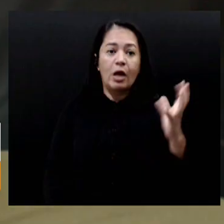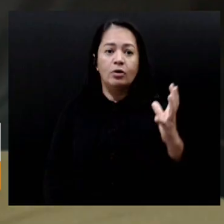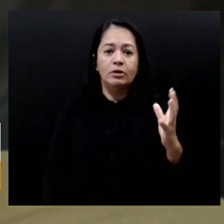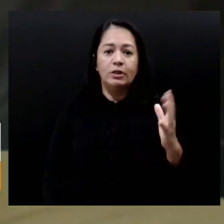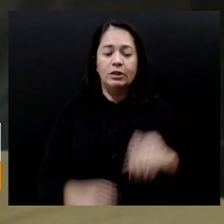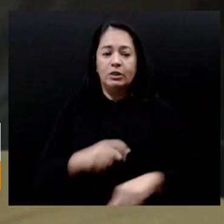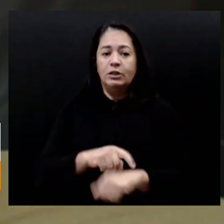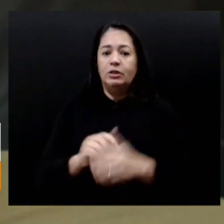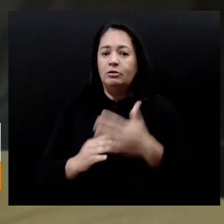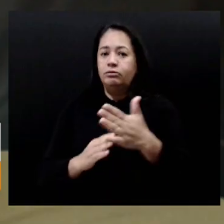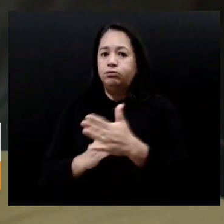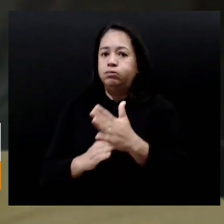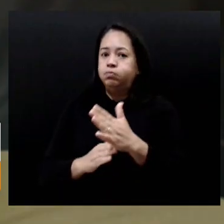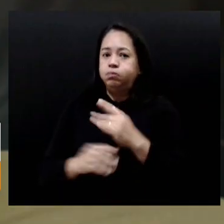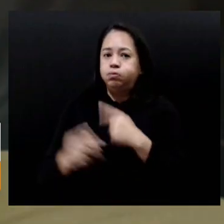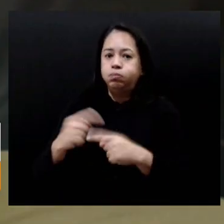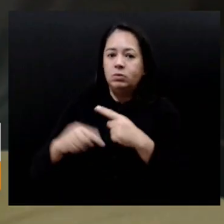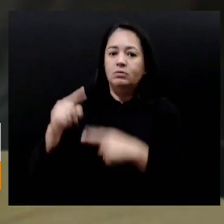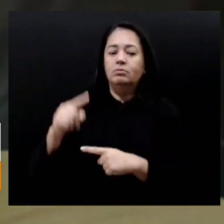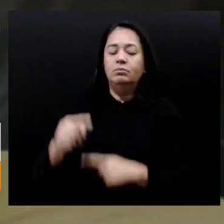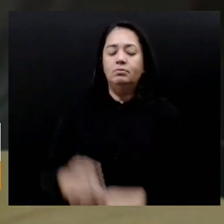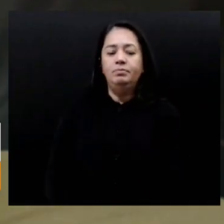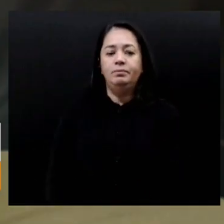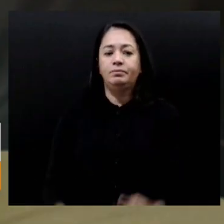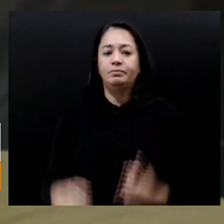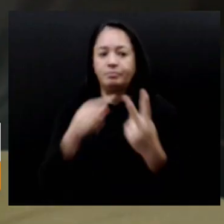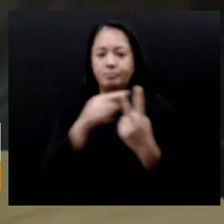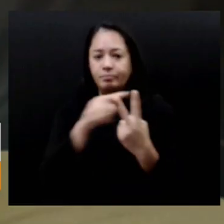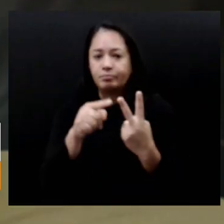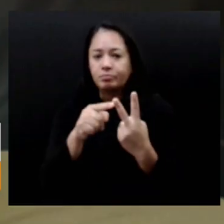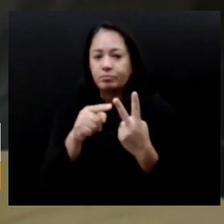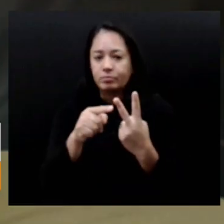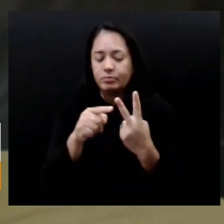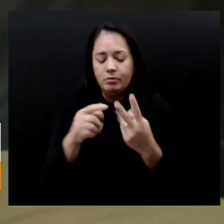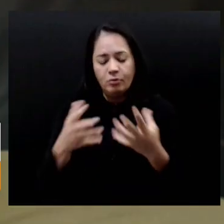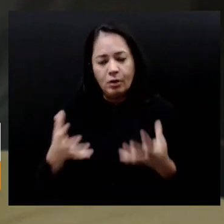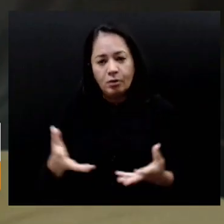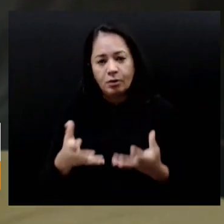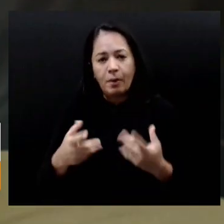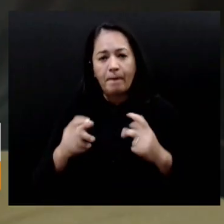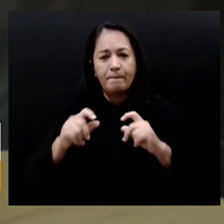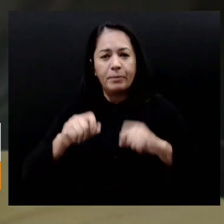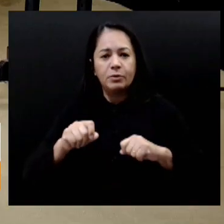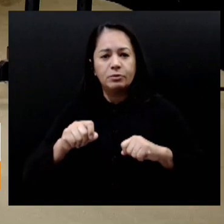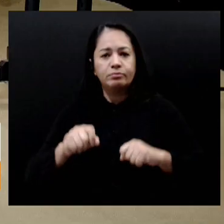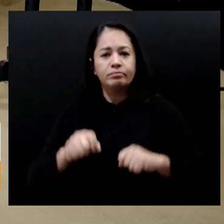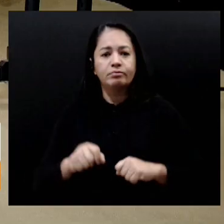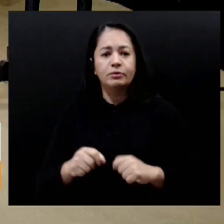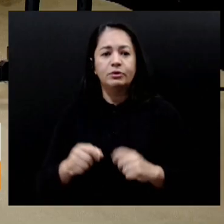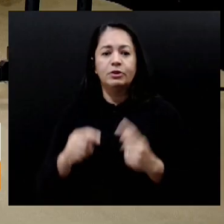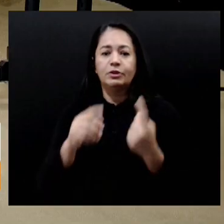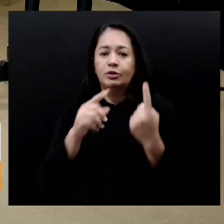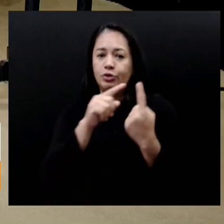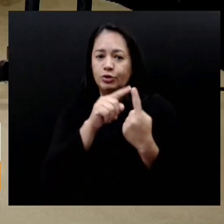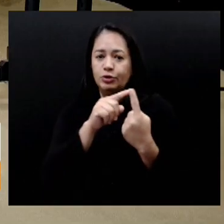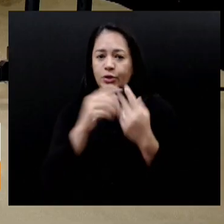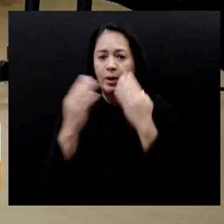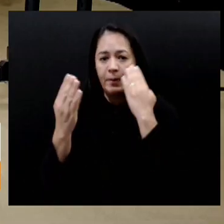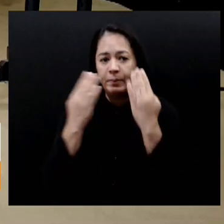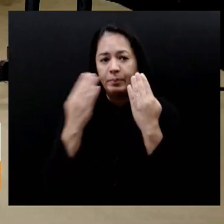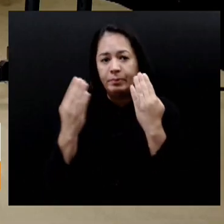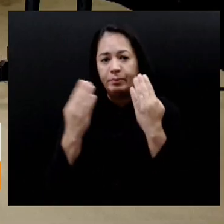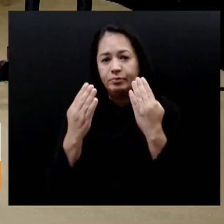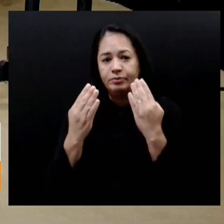aqui duas pessoas que têm muito a contribuir com esse tema, né? Ao meu lado está a psicóloga clínica